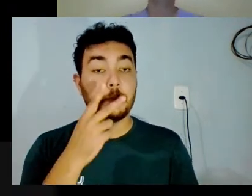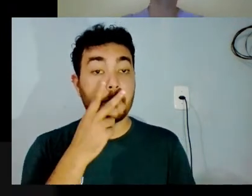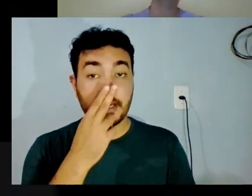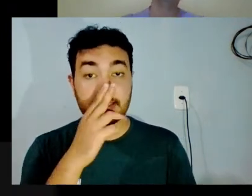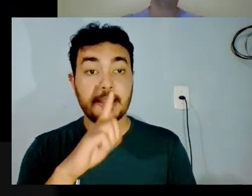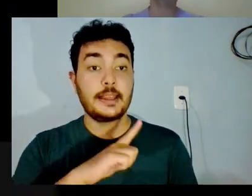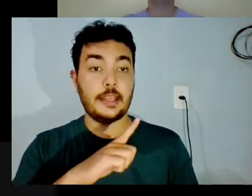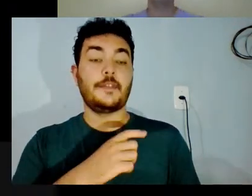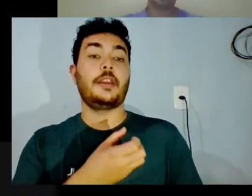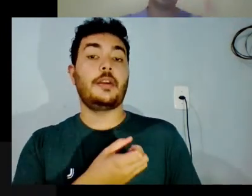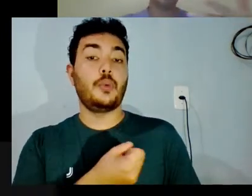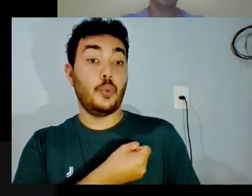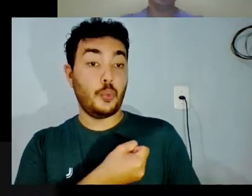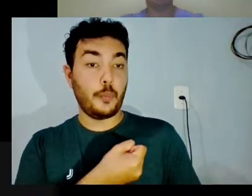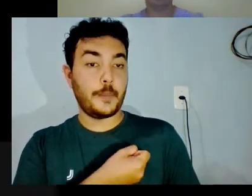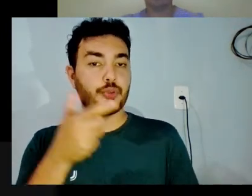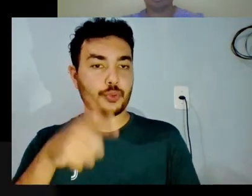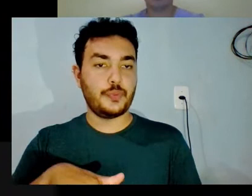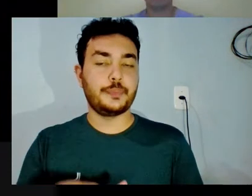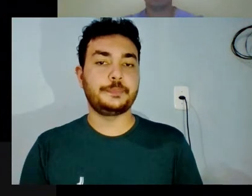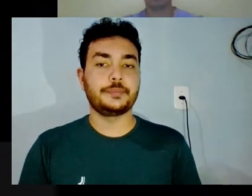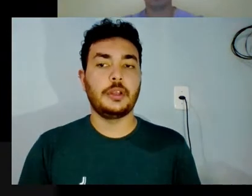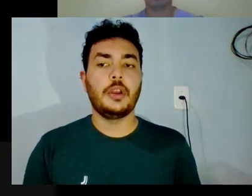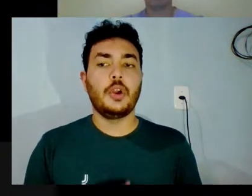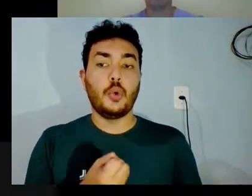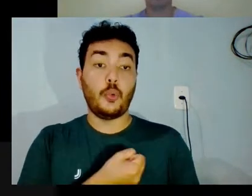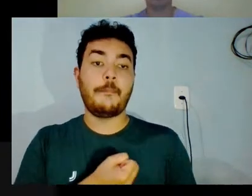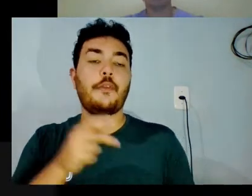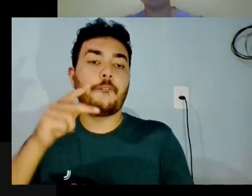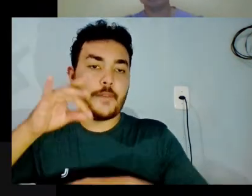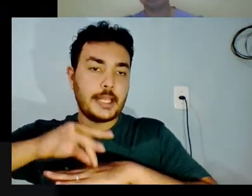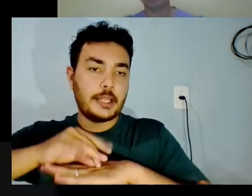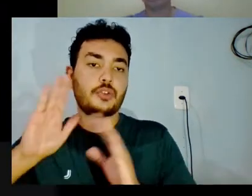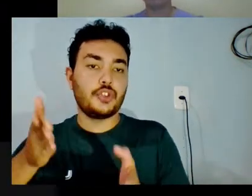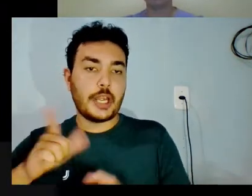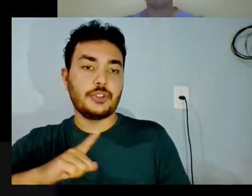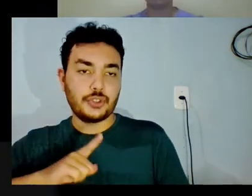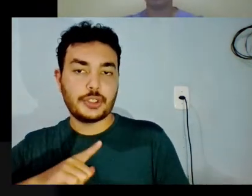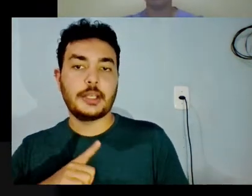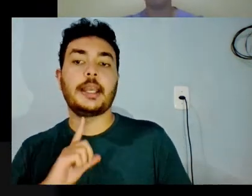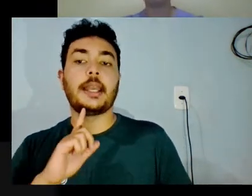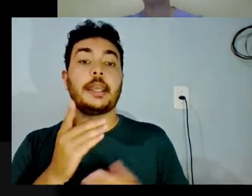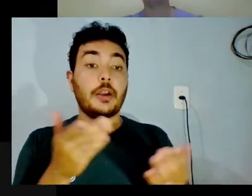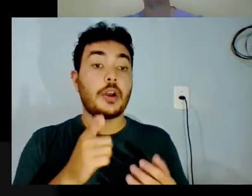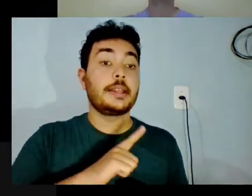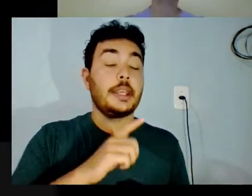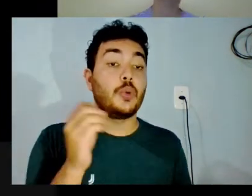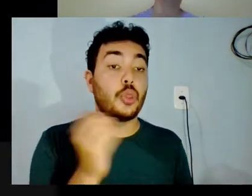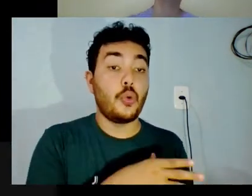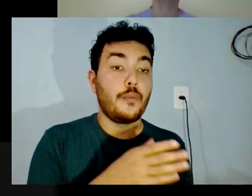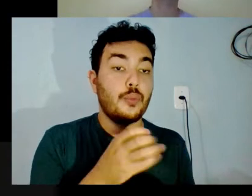os valores reais já se tinha, na verdade, né, que são os mesmos anteriormente, e foram obtidos os valores teóricos, né? Então, lembro que